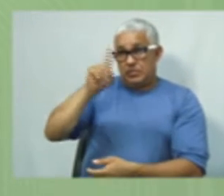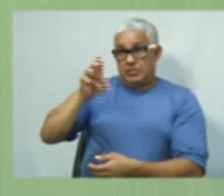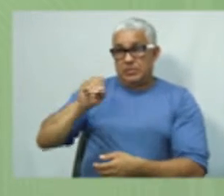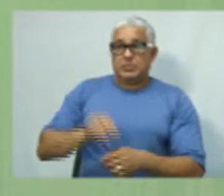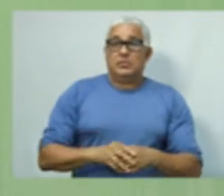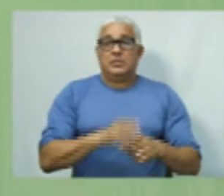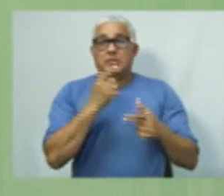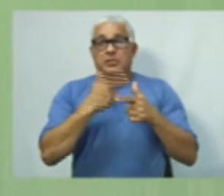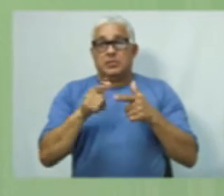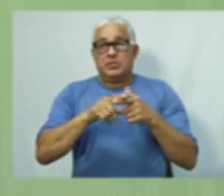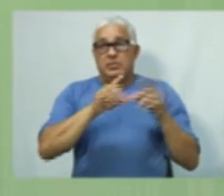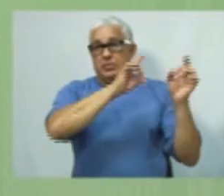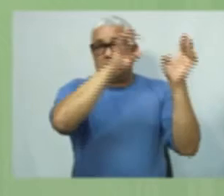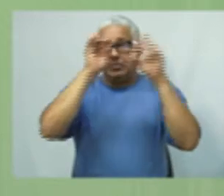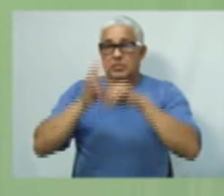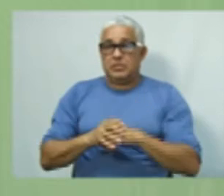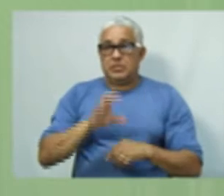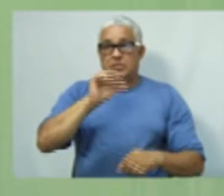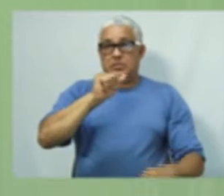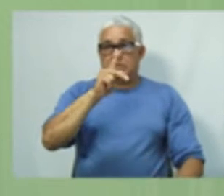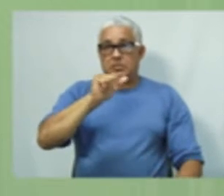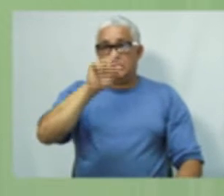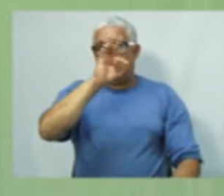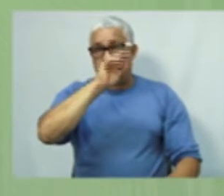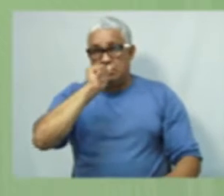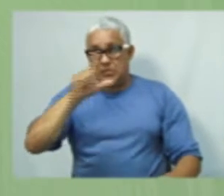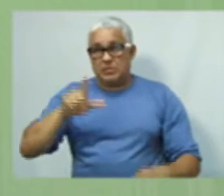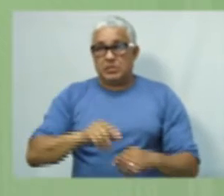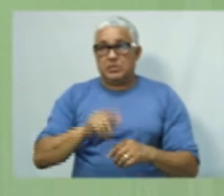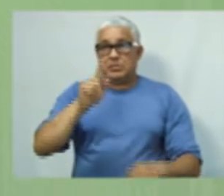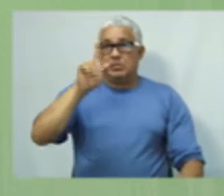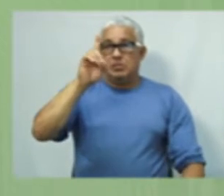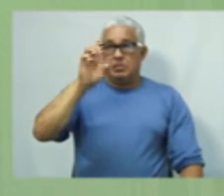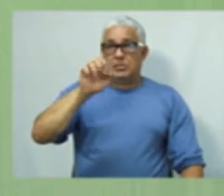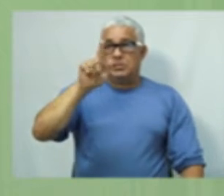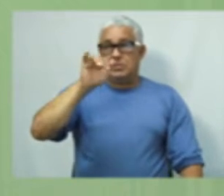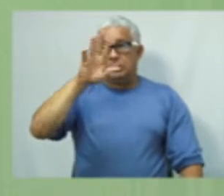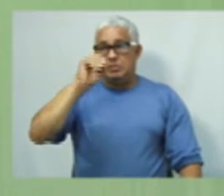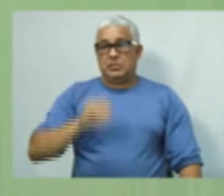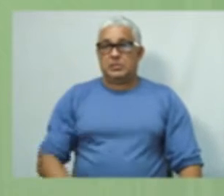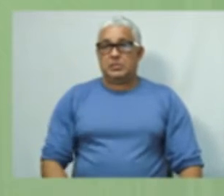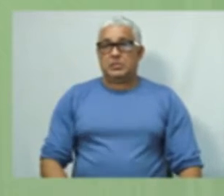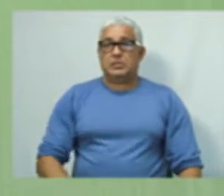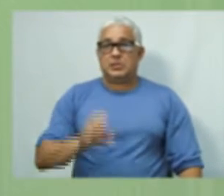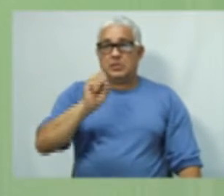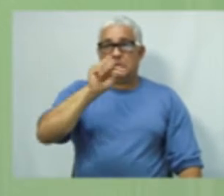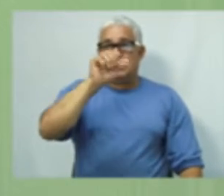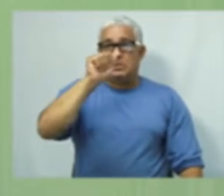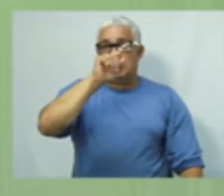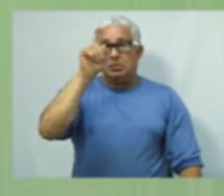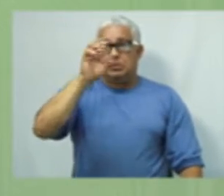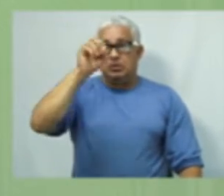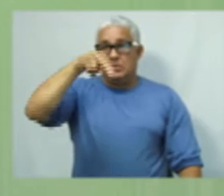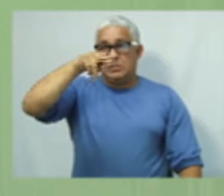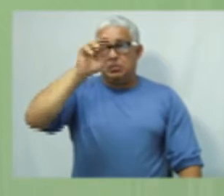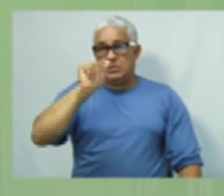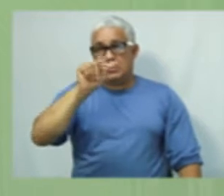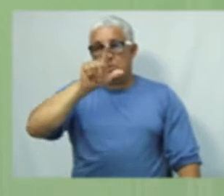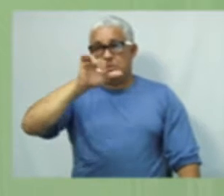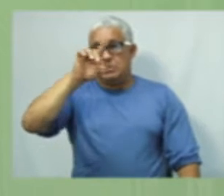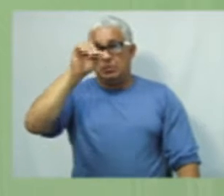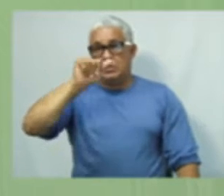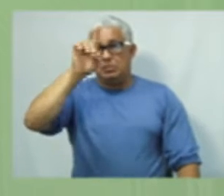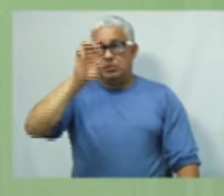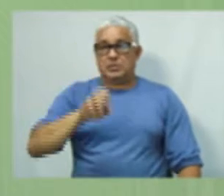Problemas especiais de capital de giro, sazonalidade, ou seja, baixa nossas vendas, tem época do ano que está mais, está